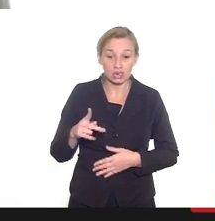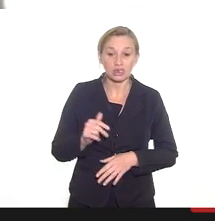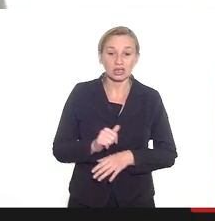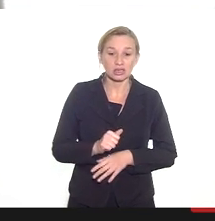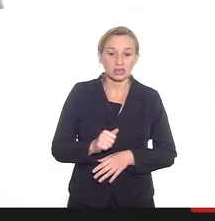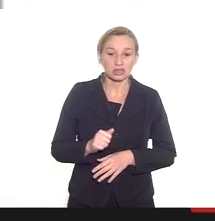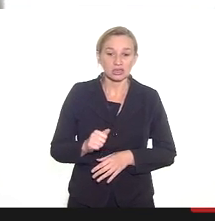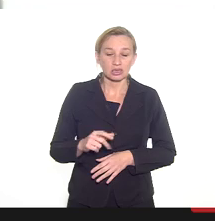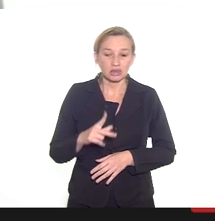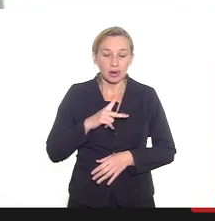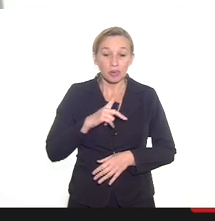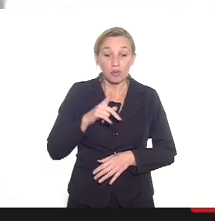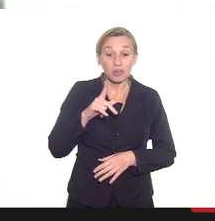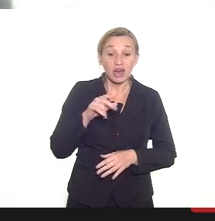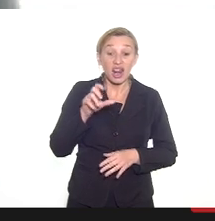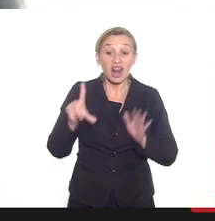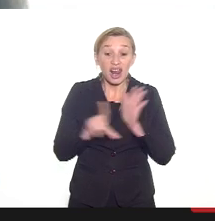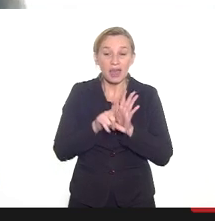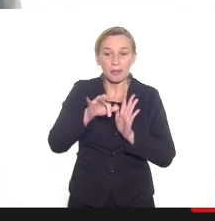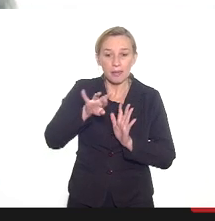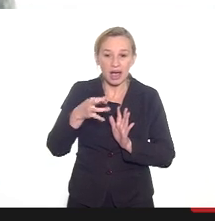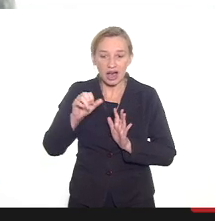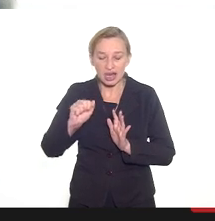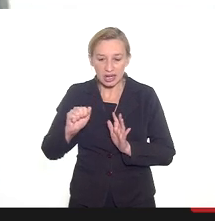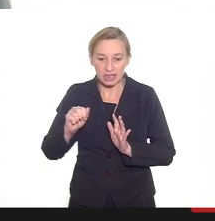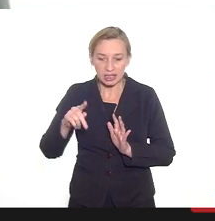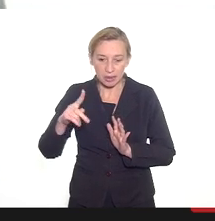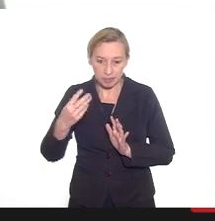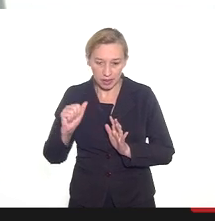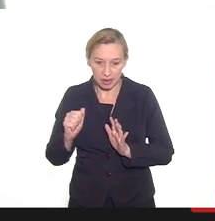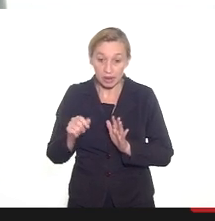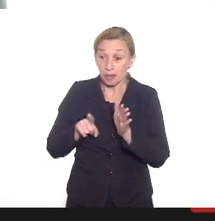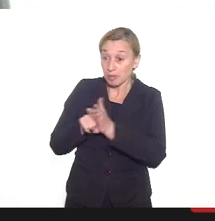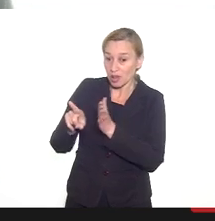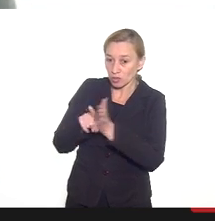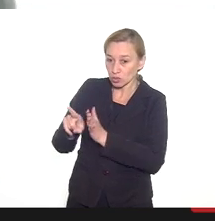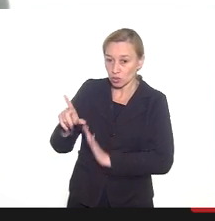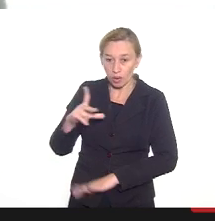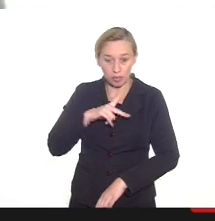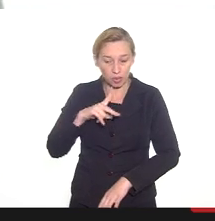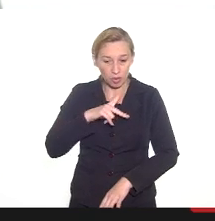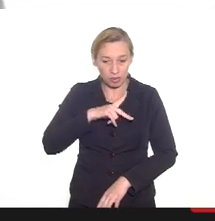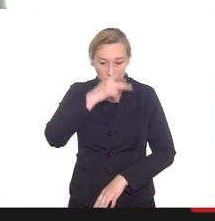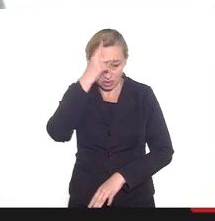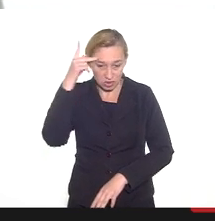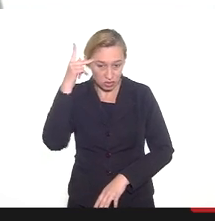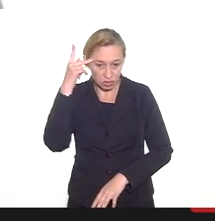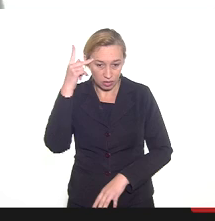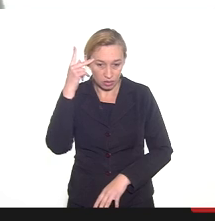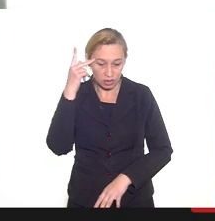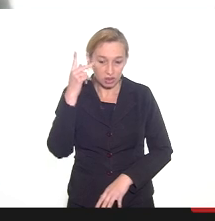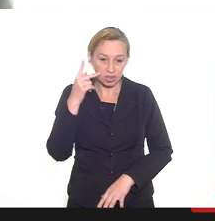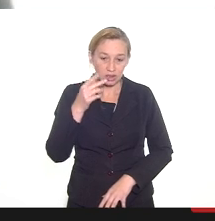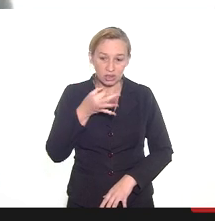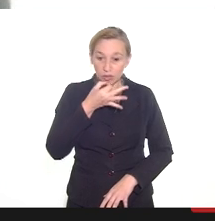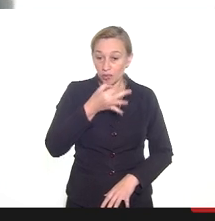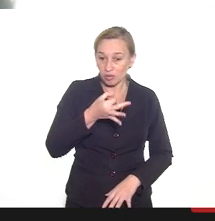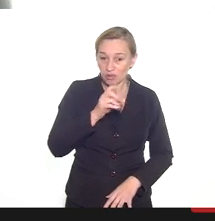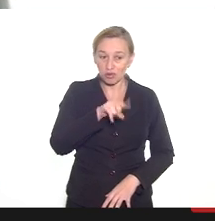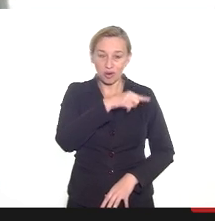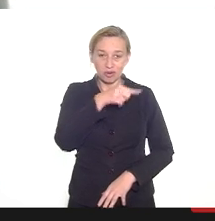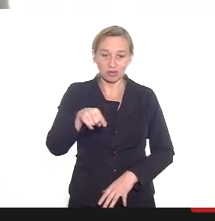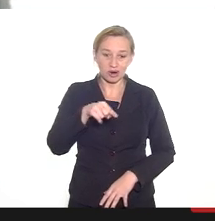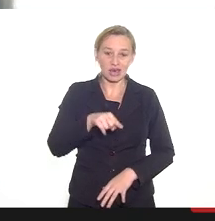decorrente da própria Lei Maria da Penha, fez perguntas à própria vítima e o depoimento foi anulado de ofício